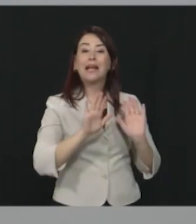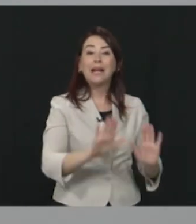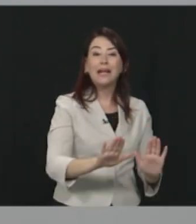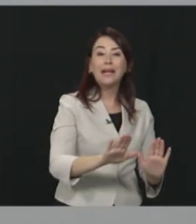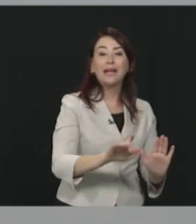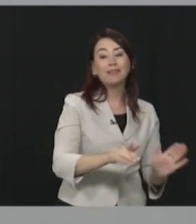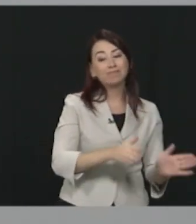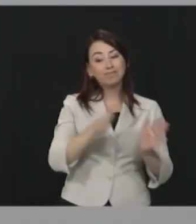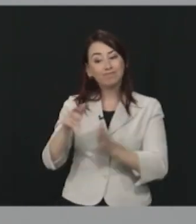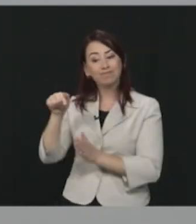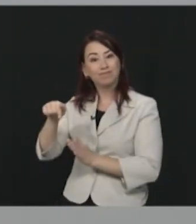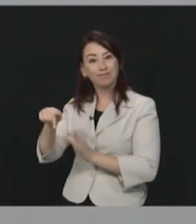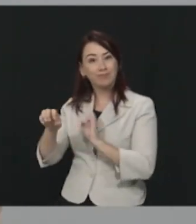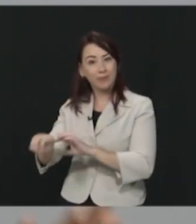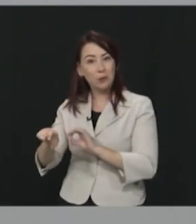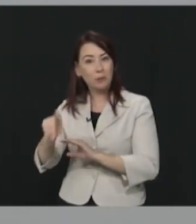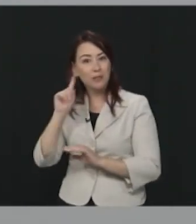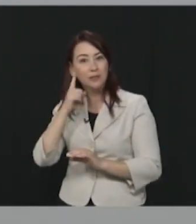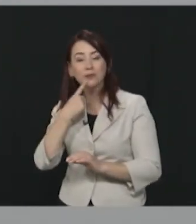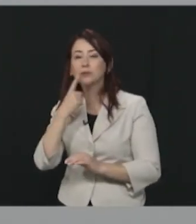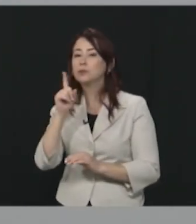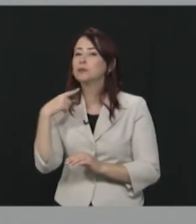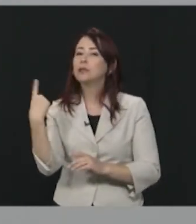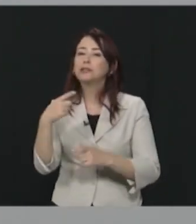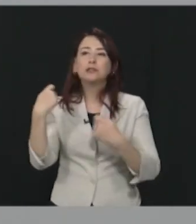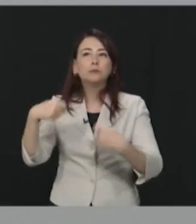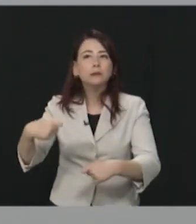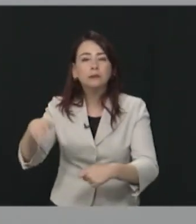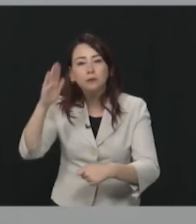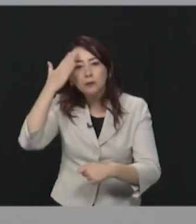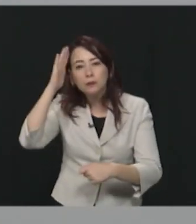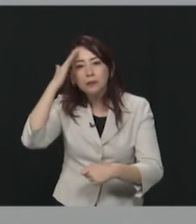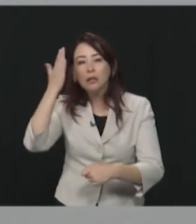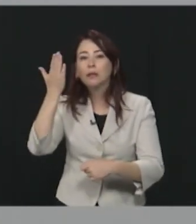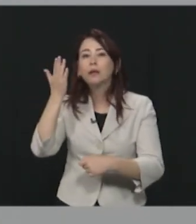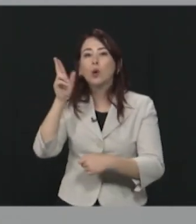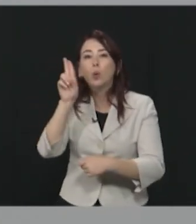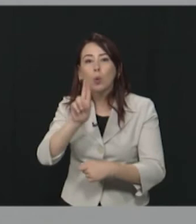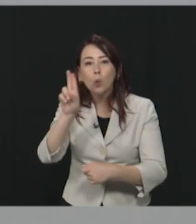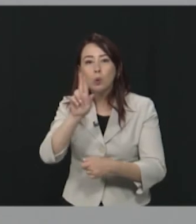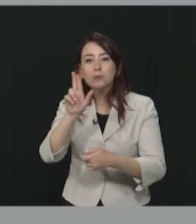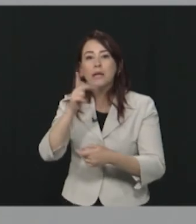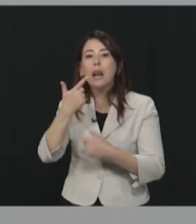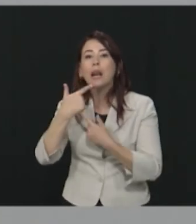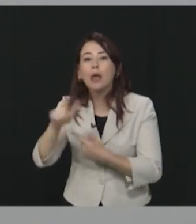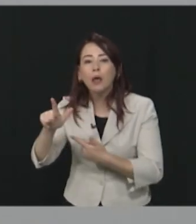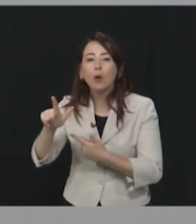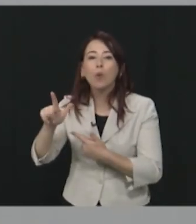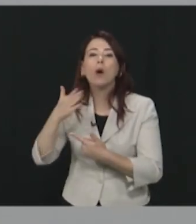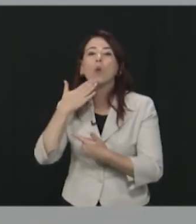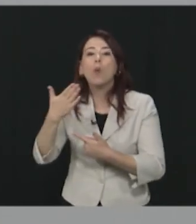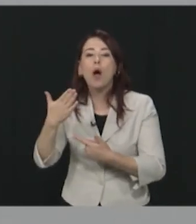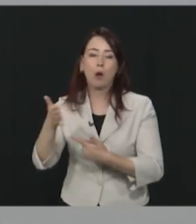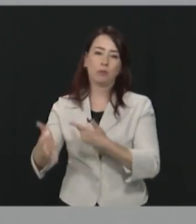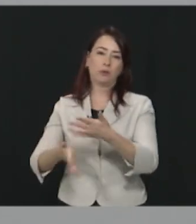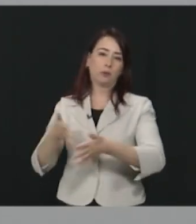nós precisamos pensar que a língua de instrução da criança surda é a língua de sinais,